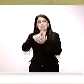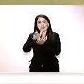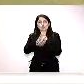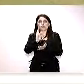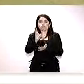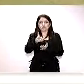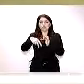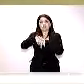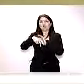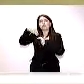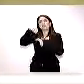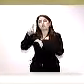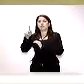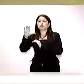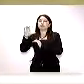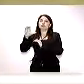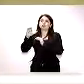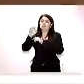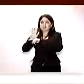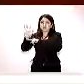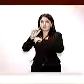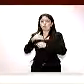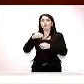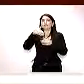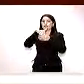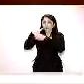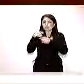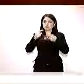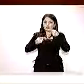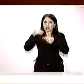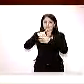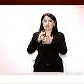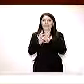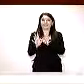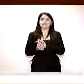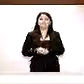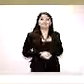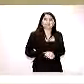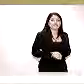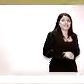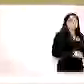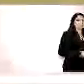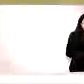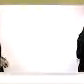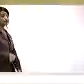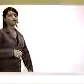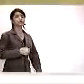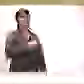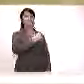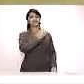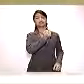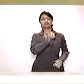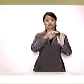Ministério Público do Estado voto que está em discussão em votação aprovado item 77 a